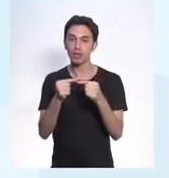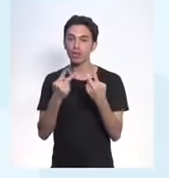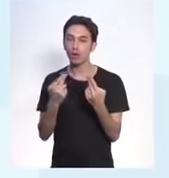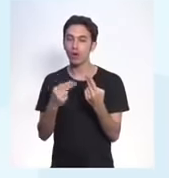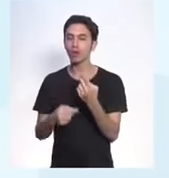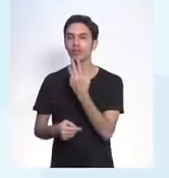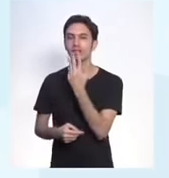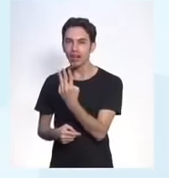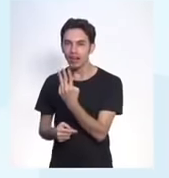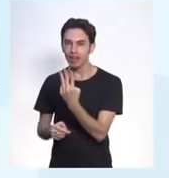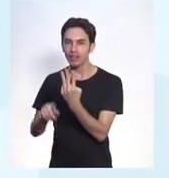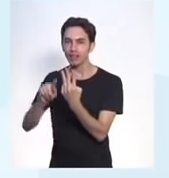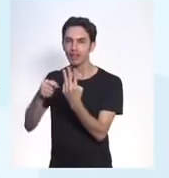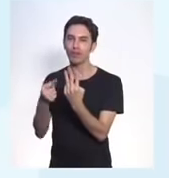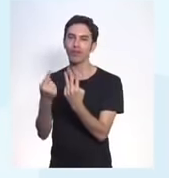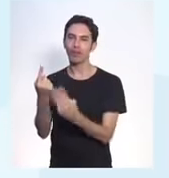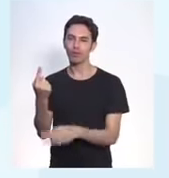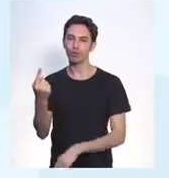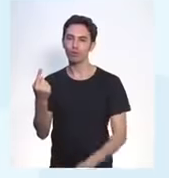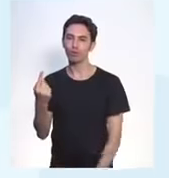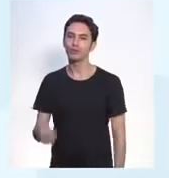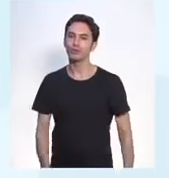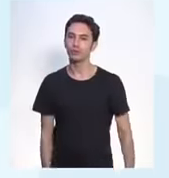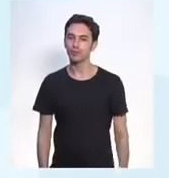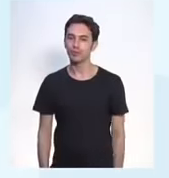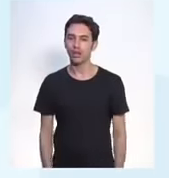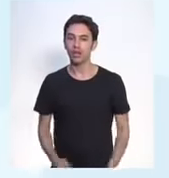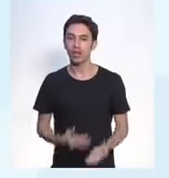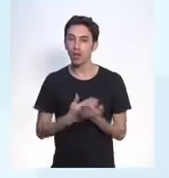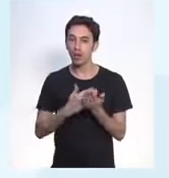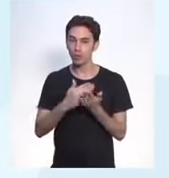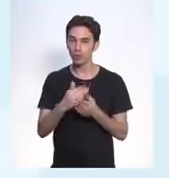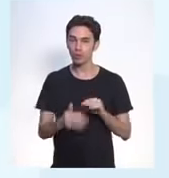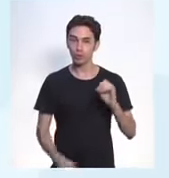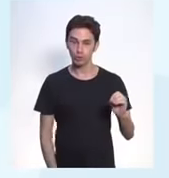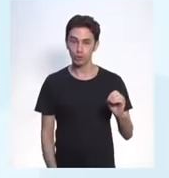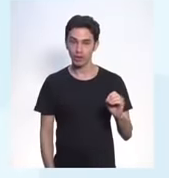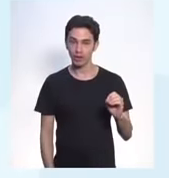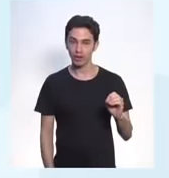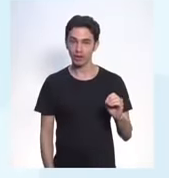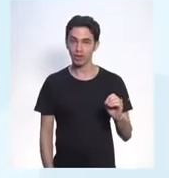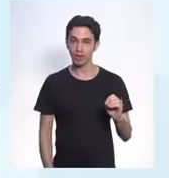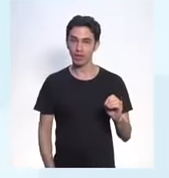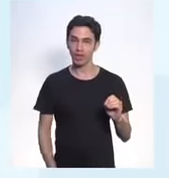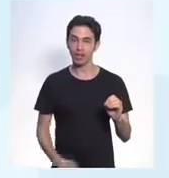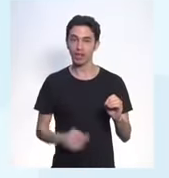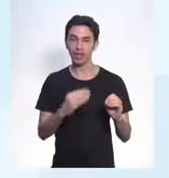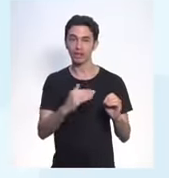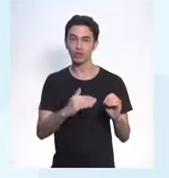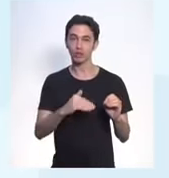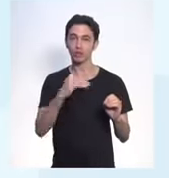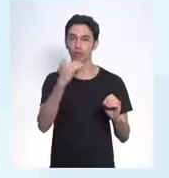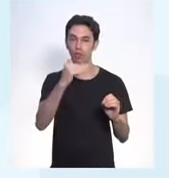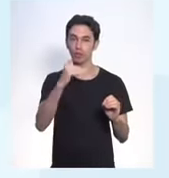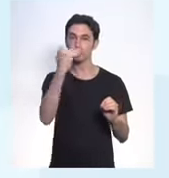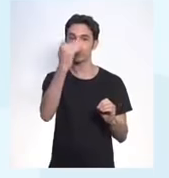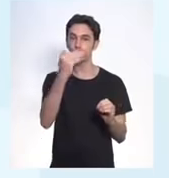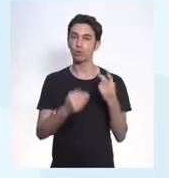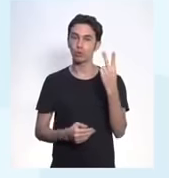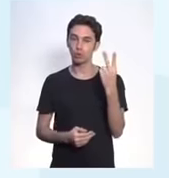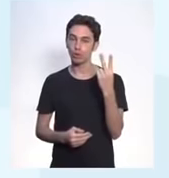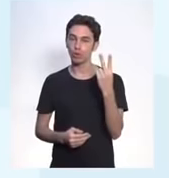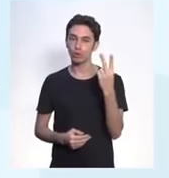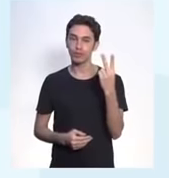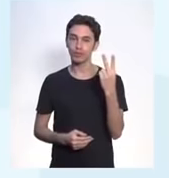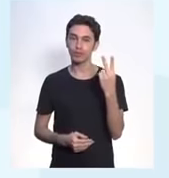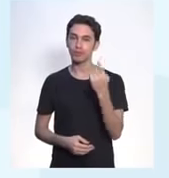para o par ordenado eu tava aqui no zero né ele subiu duas casinhas né ao subiu essas duas